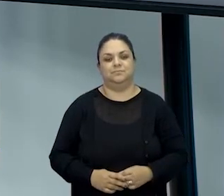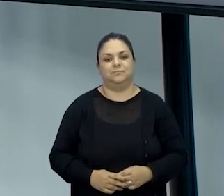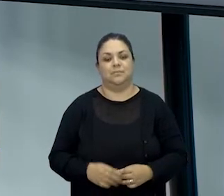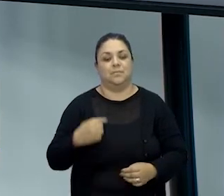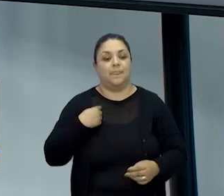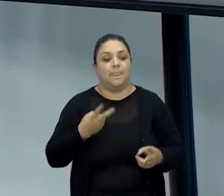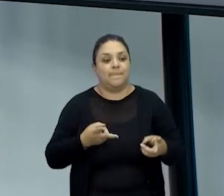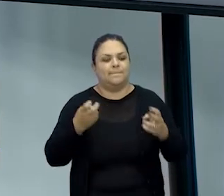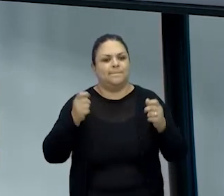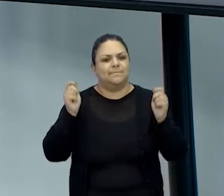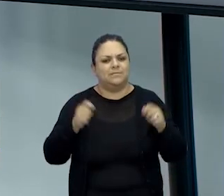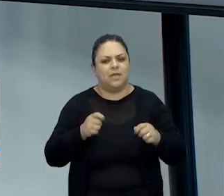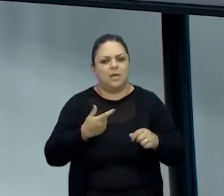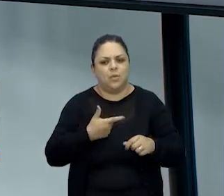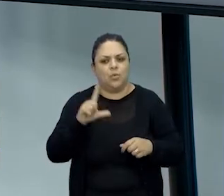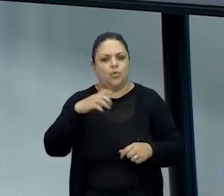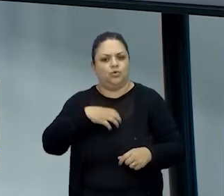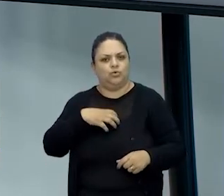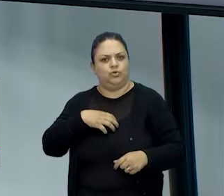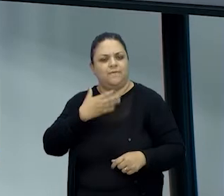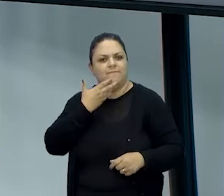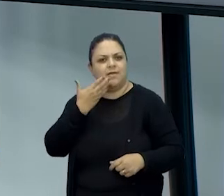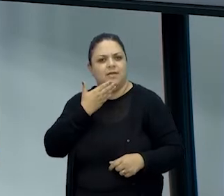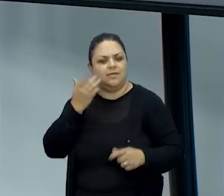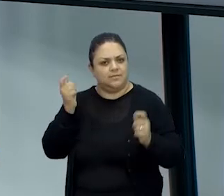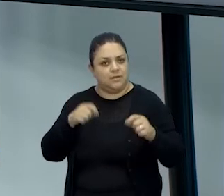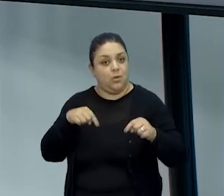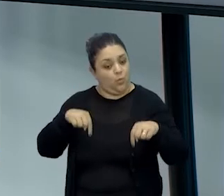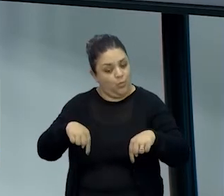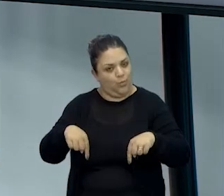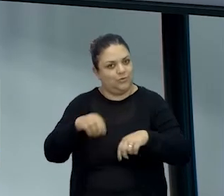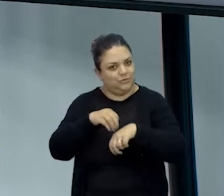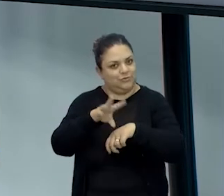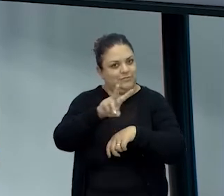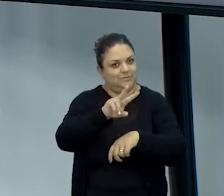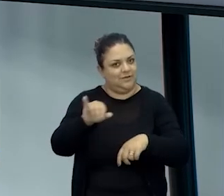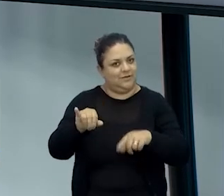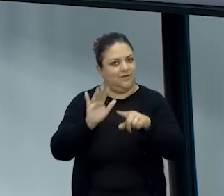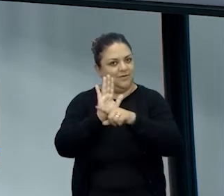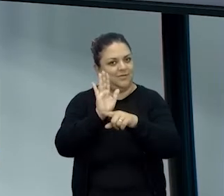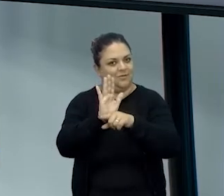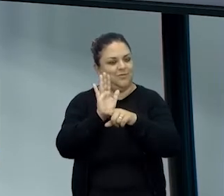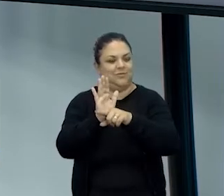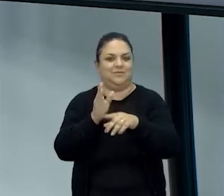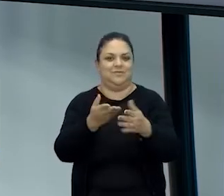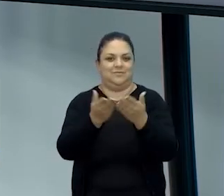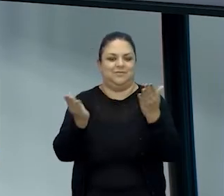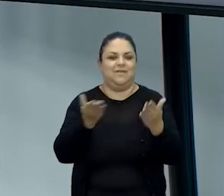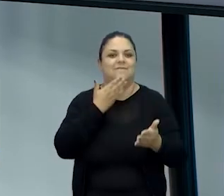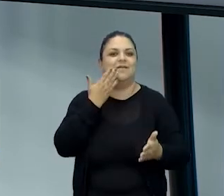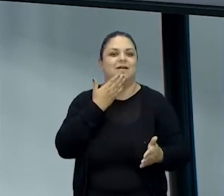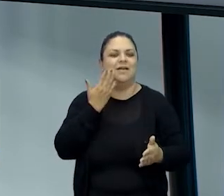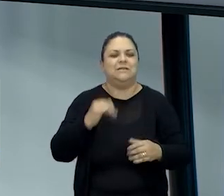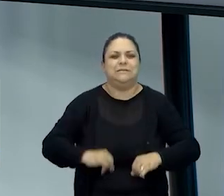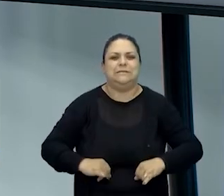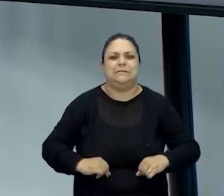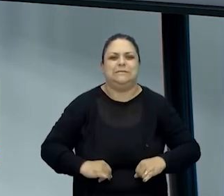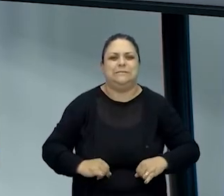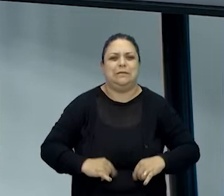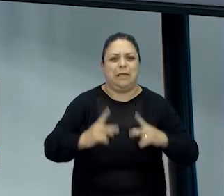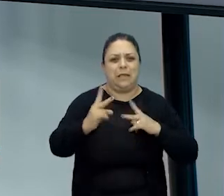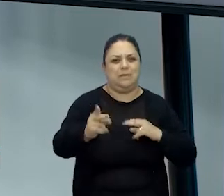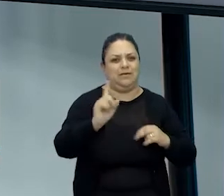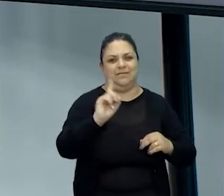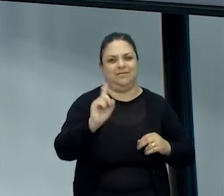para facilitar. E essa dica que eu vou dar na aula de hoje é que eu vou estar passando aí para vocês não sofrerem tanto quanto